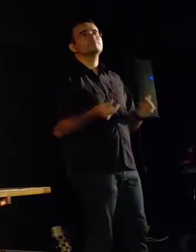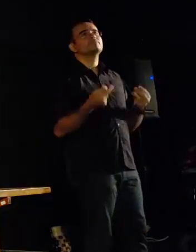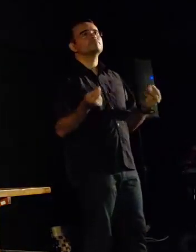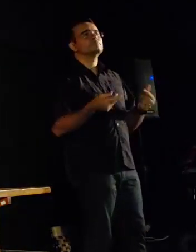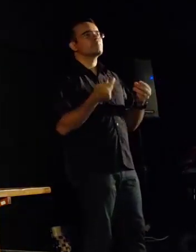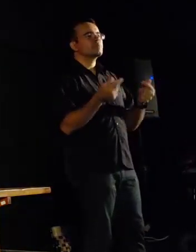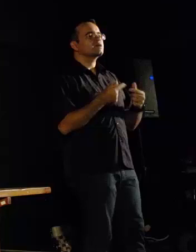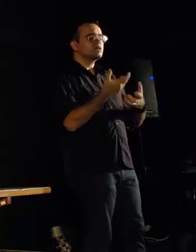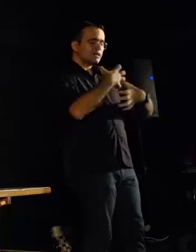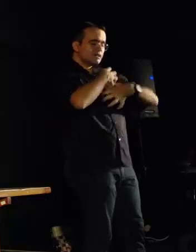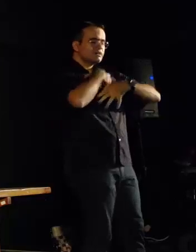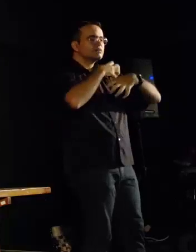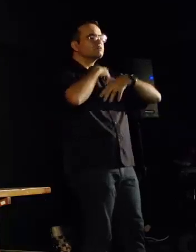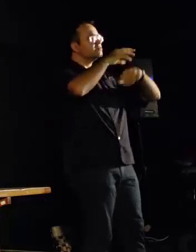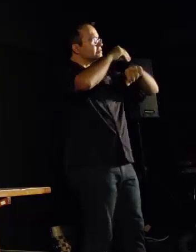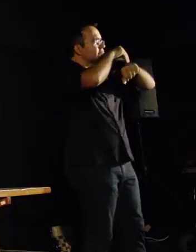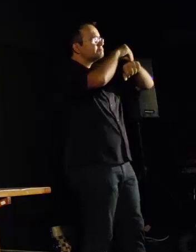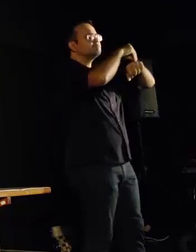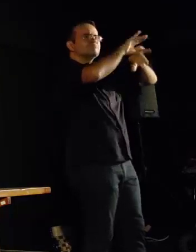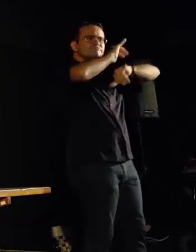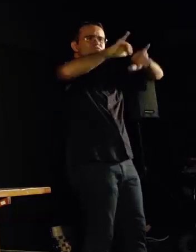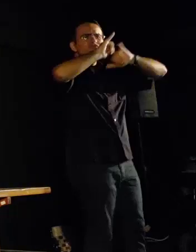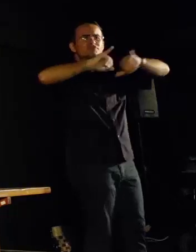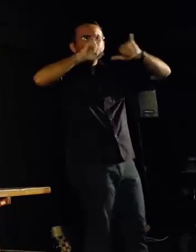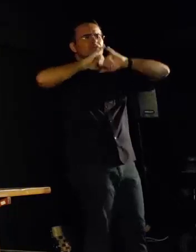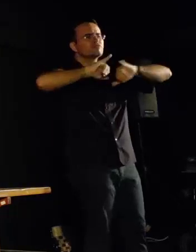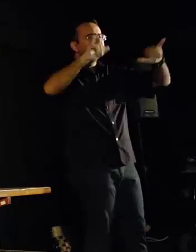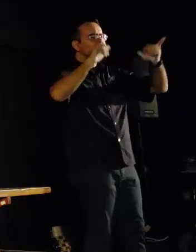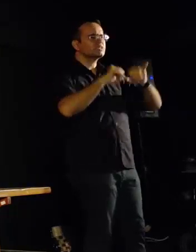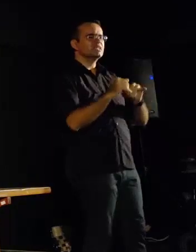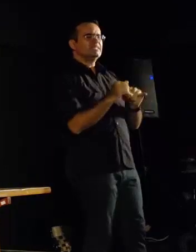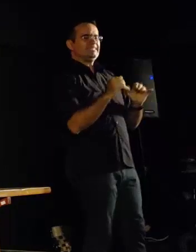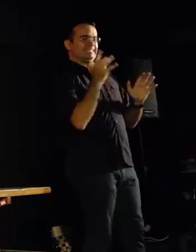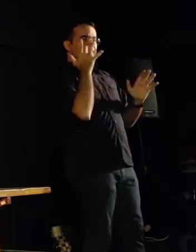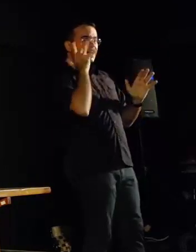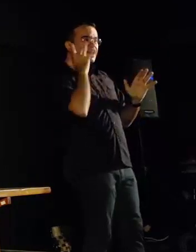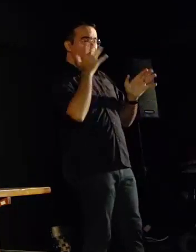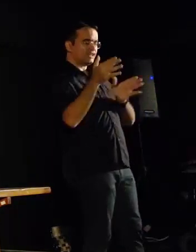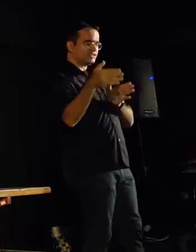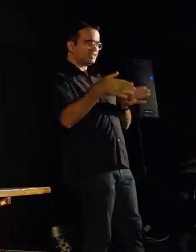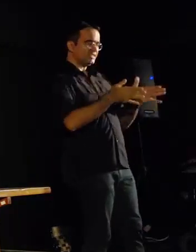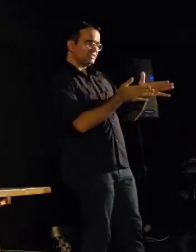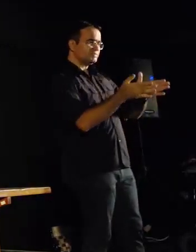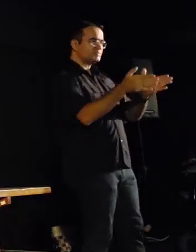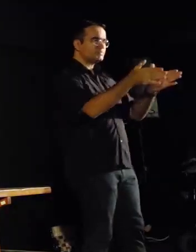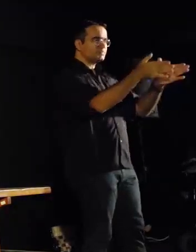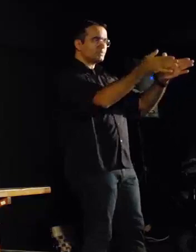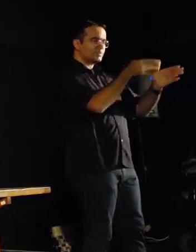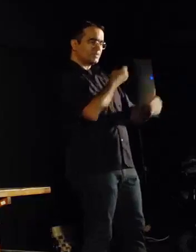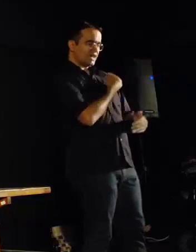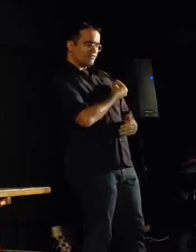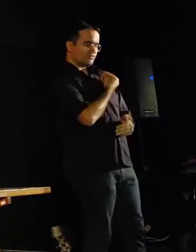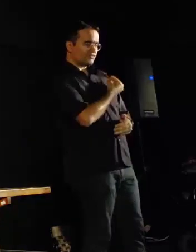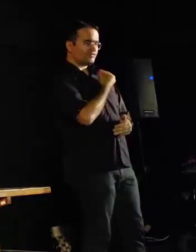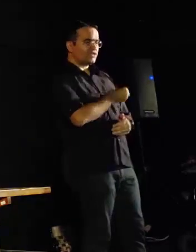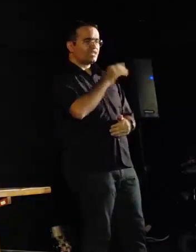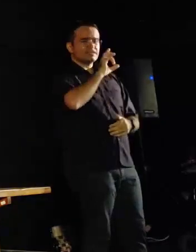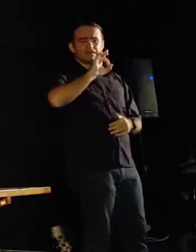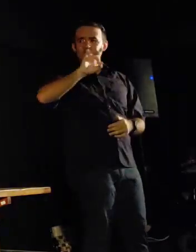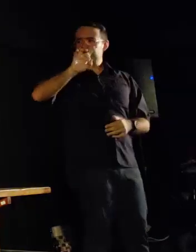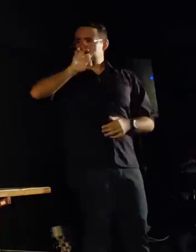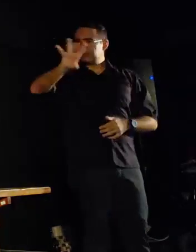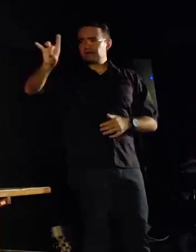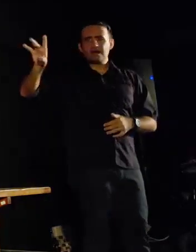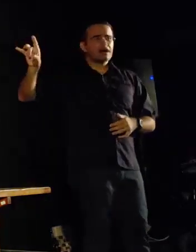que compartilhamos com eles, que é o medo de que, será que nós caminhamos para um mundo onde as nossas vidas se tornarão